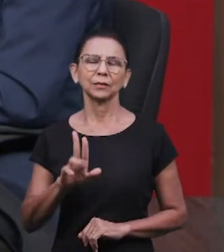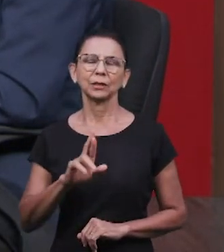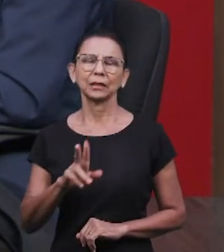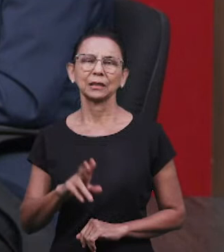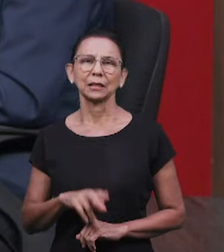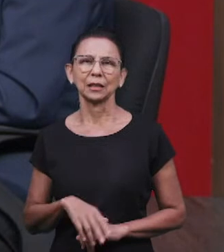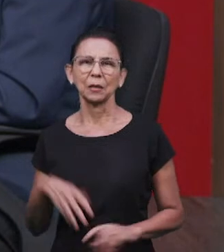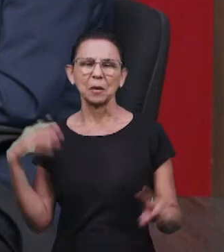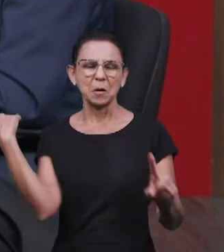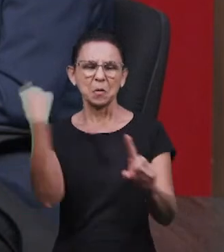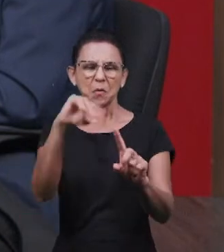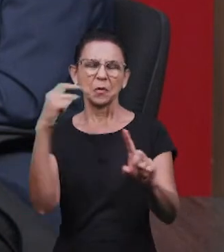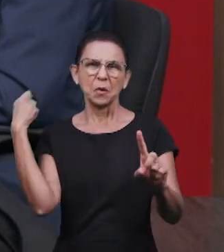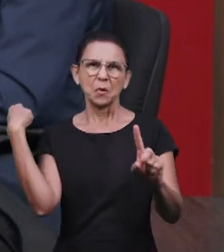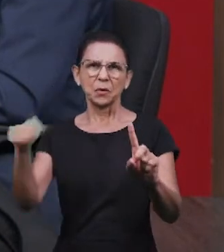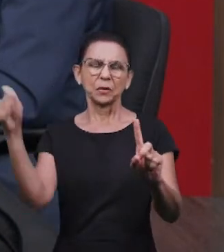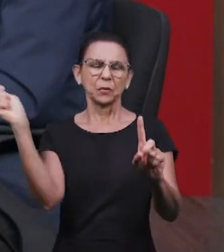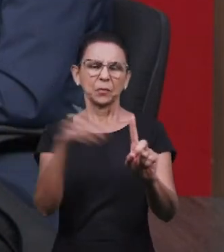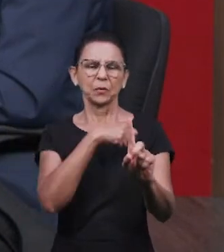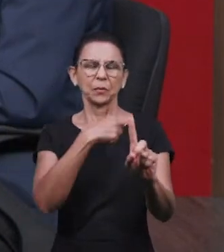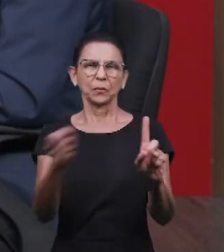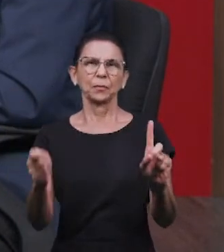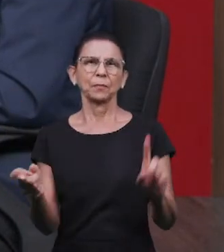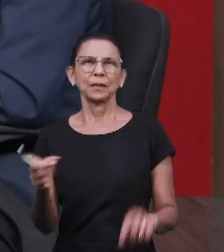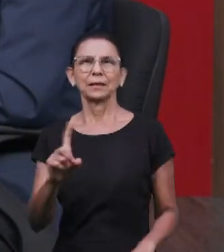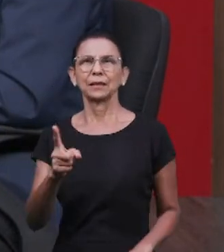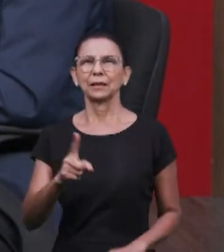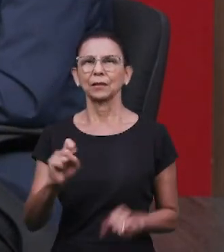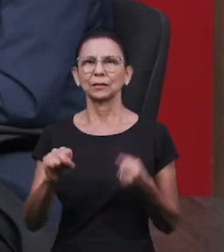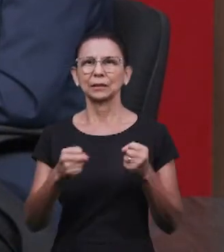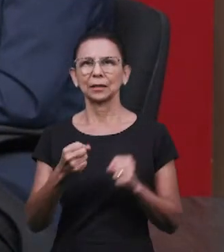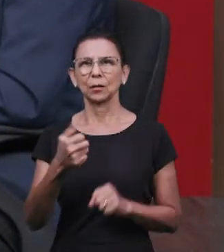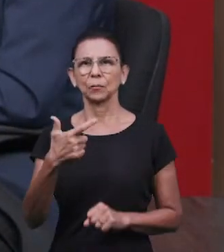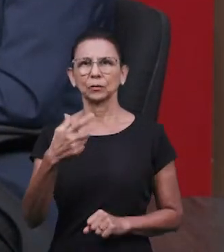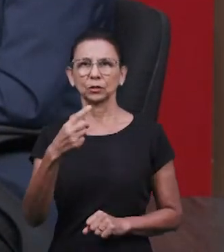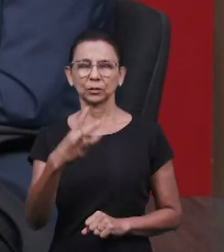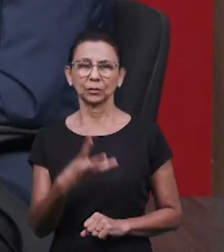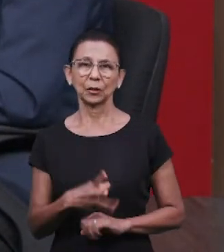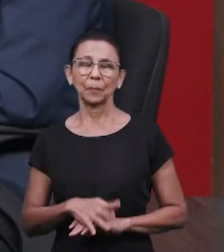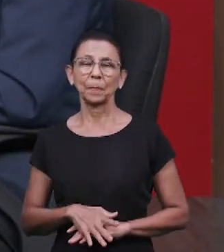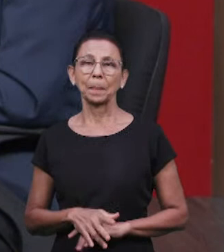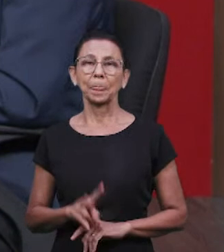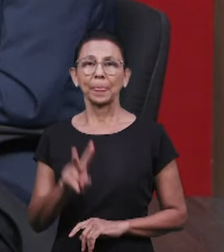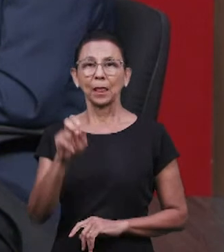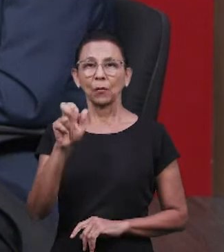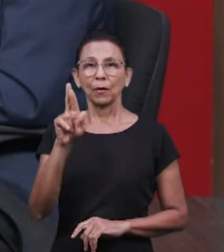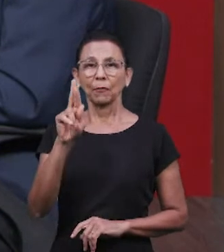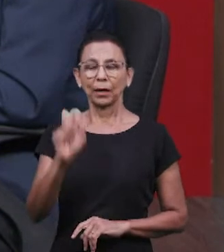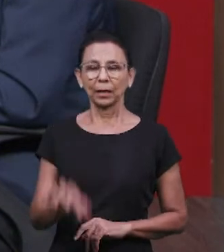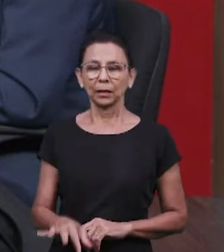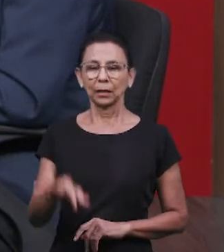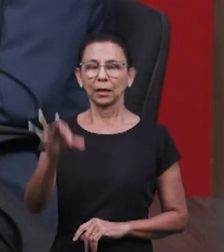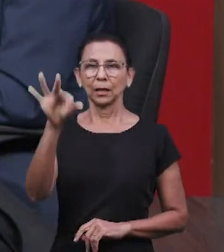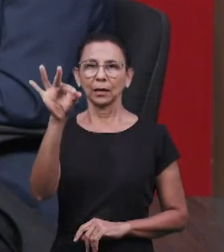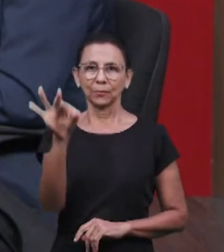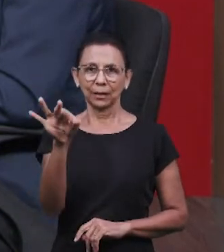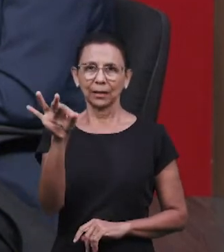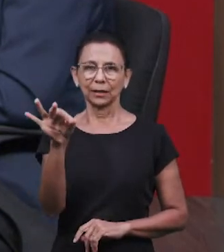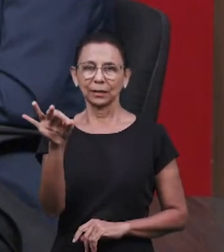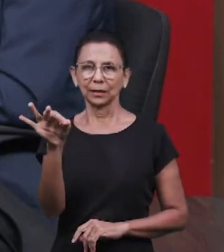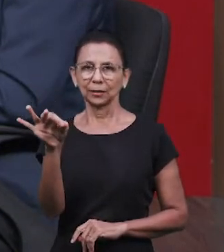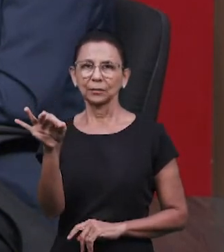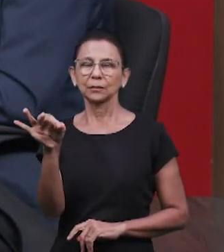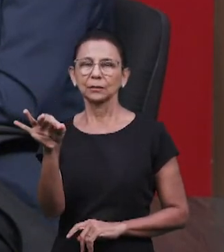muito significado. Um significado, tanto biblicamente, nós vemos lá em Salmo 23, diz assim, a tua vara e o teu cajado